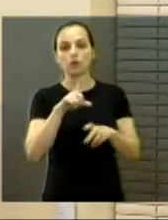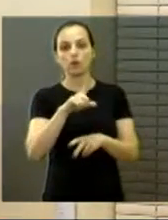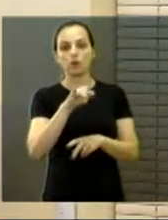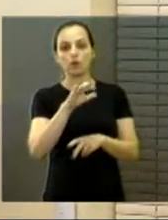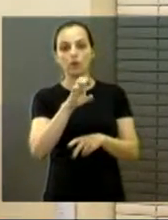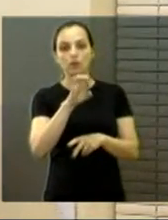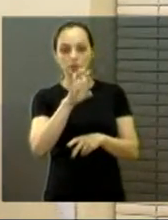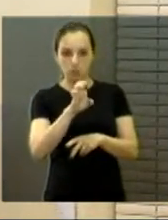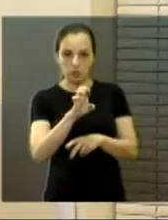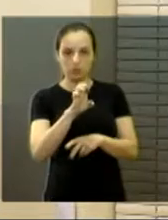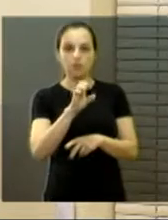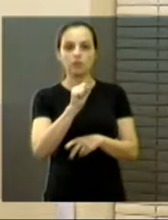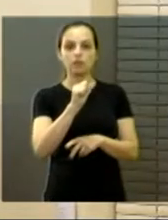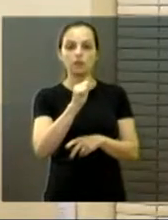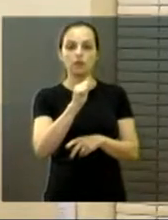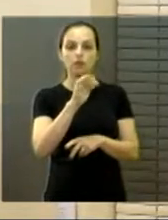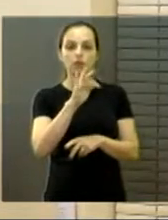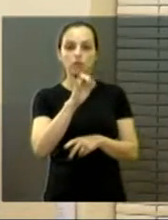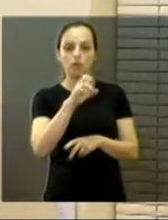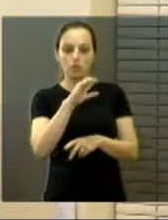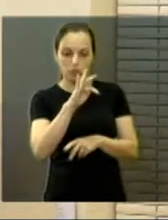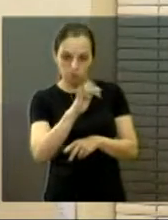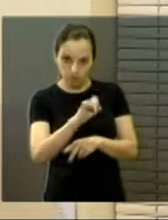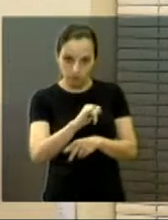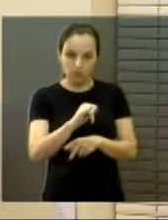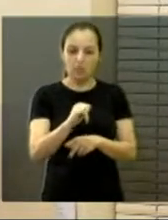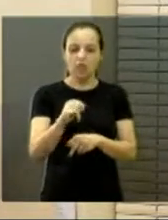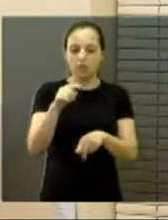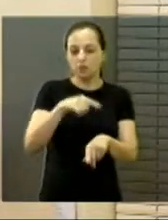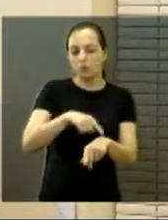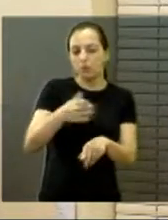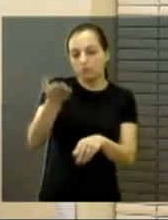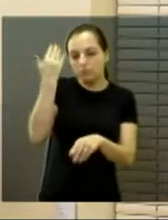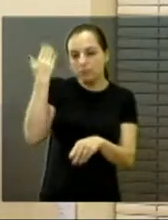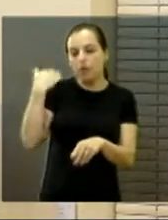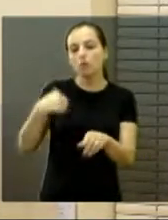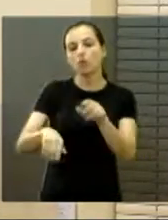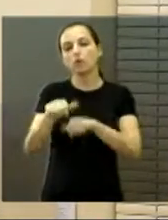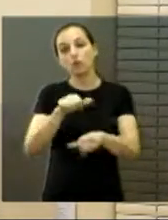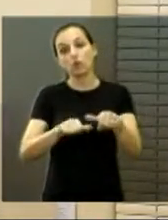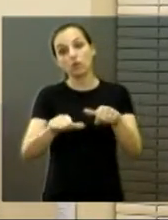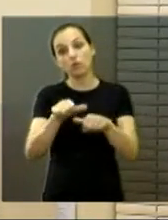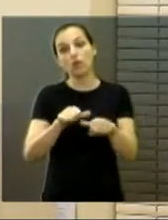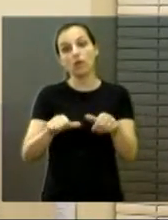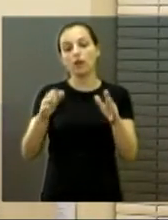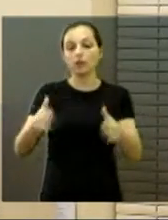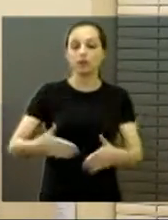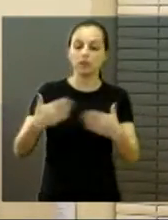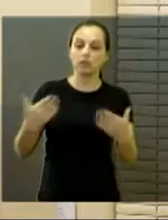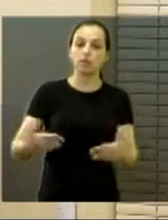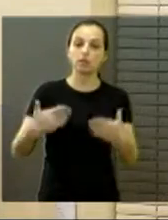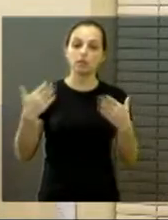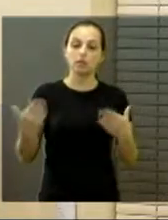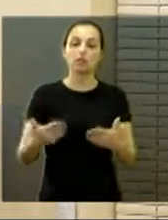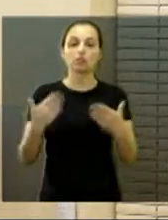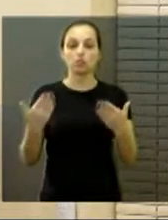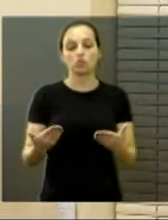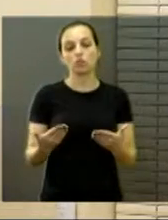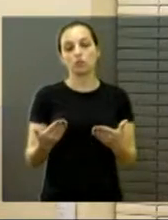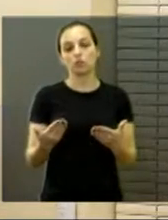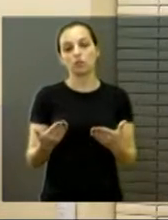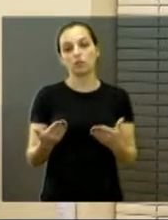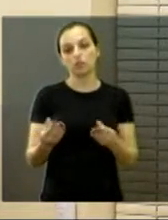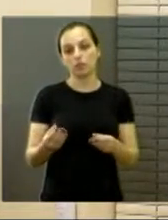que, naquele momento, diferente dos outros títulos, que os vereadores têm a iniciativa de entregar, essa é uma honraria que a